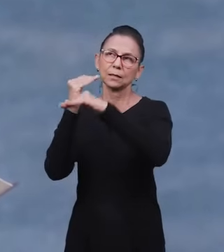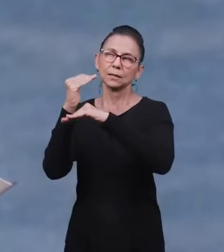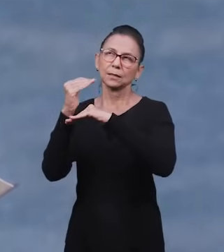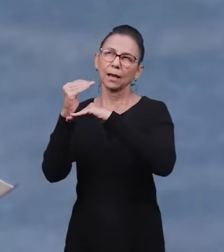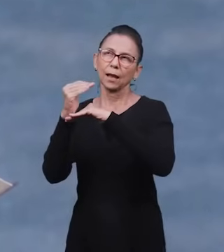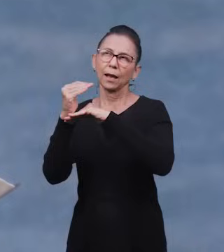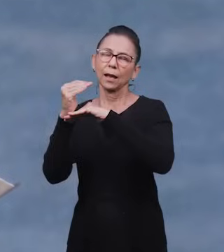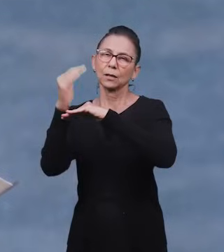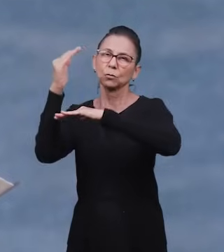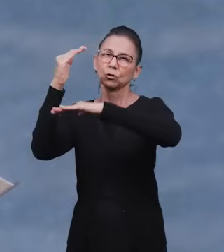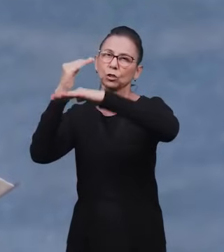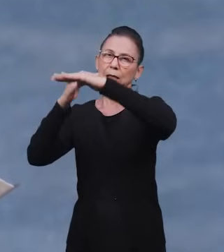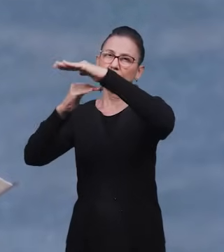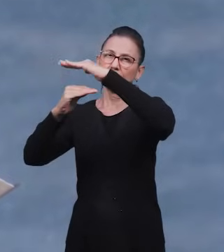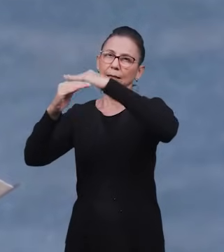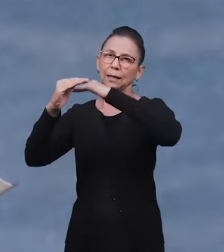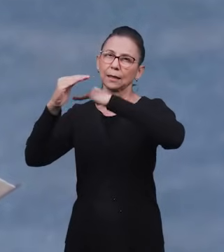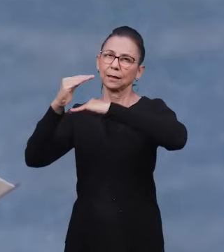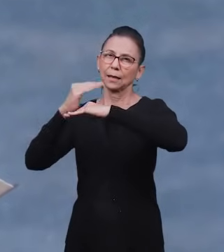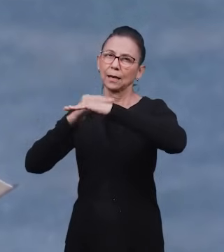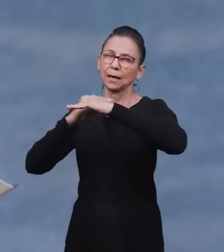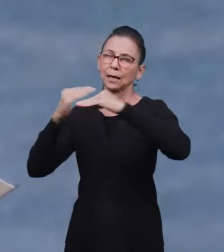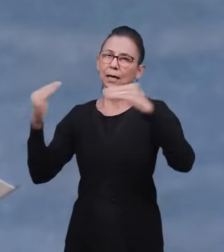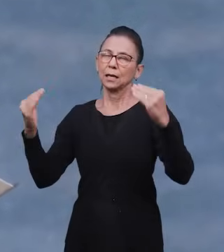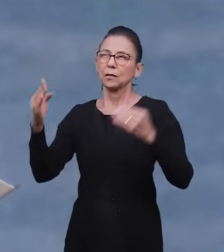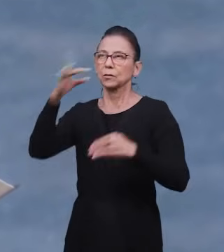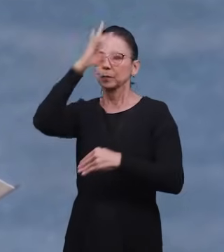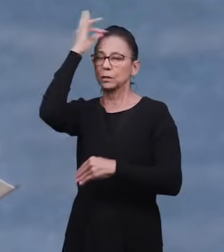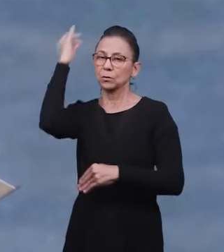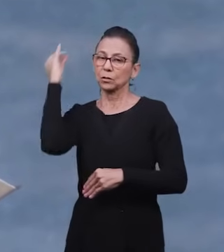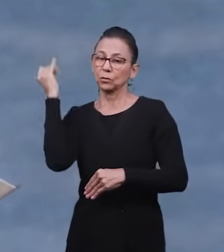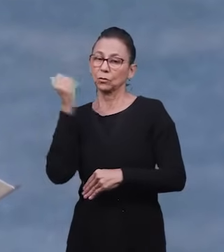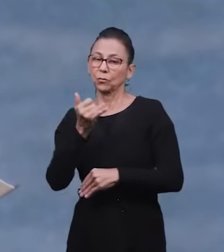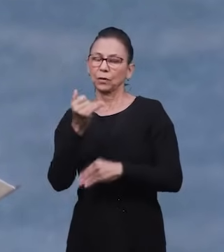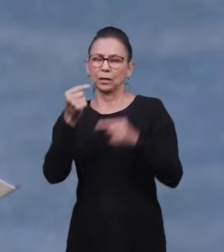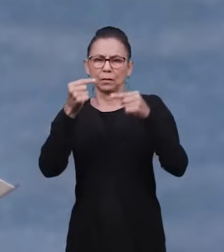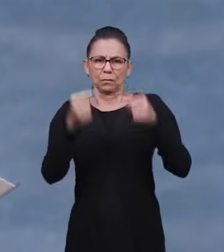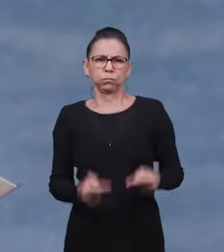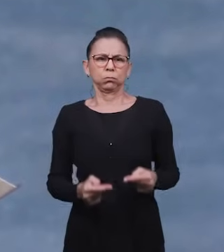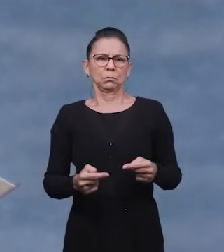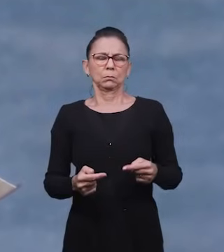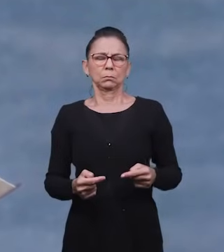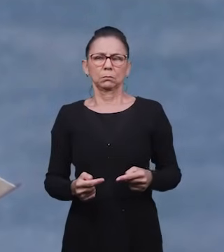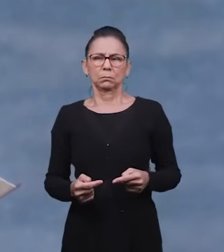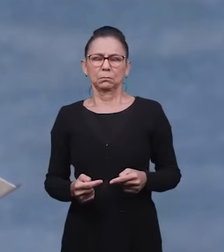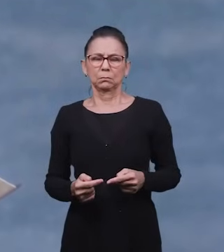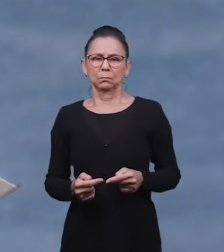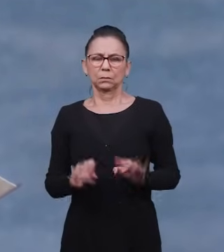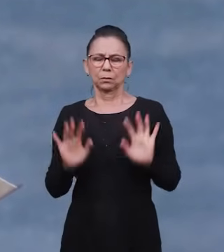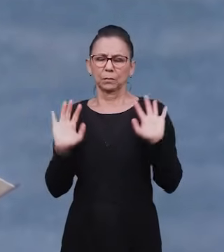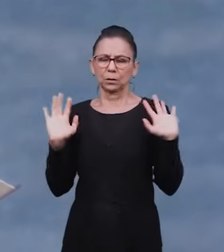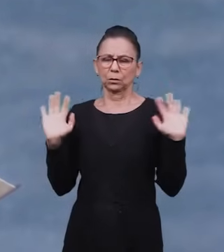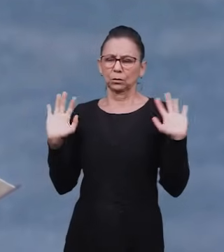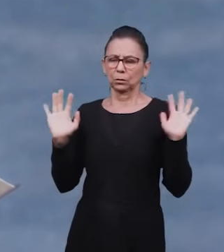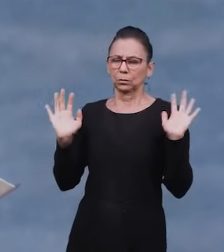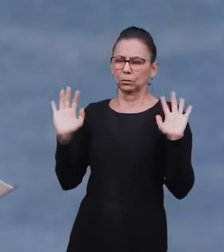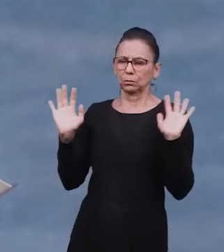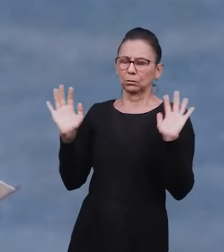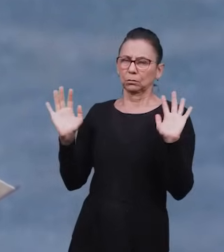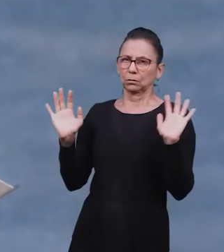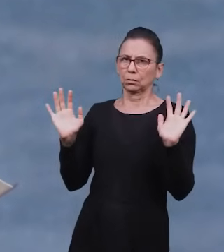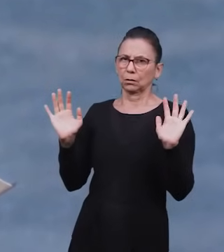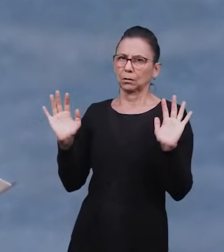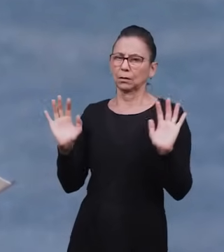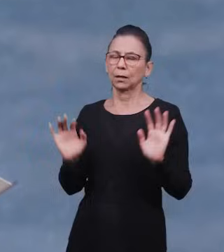atuar contra a voz do Espírito Santo, ele começa a resistir. E a palavra diz para nós não resistimos ao Espírito. Aí eu começo a resistir.